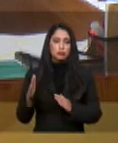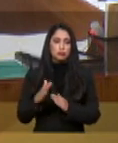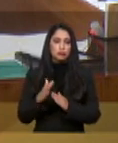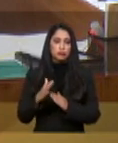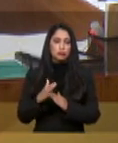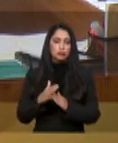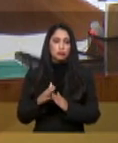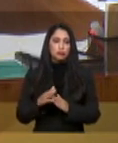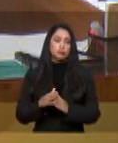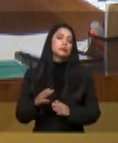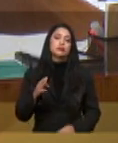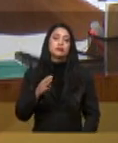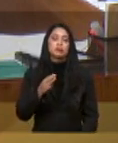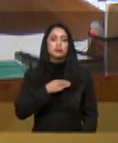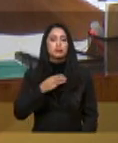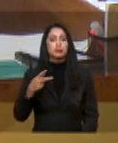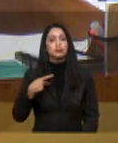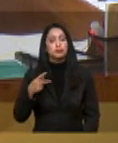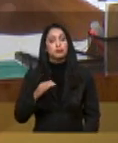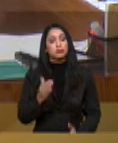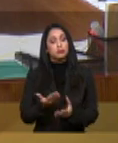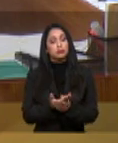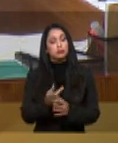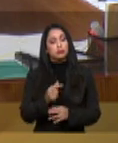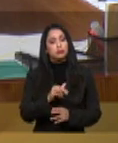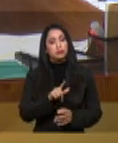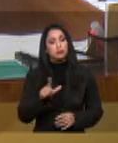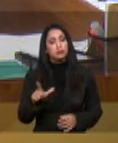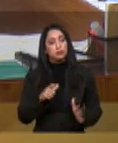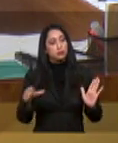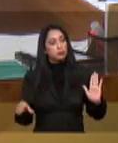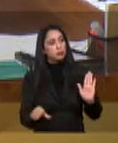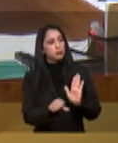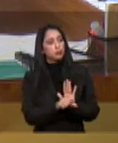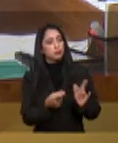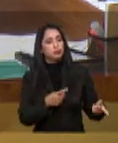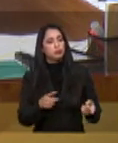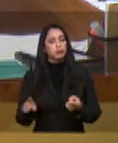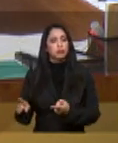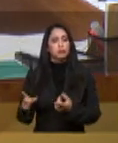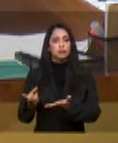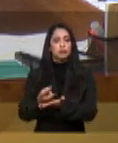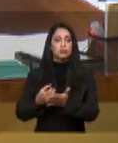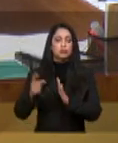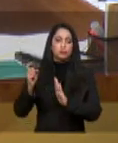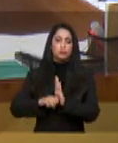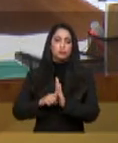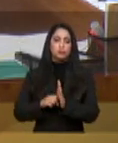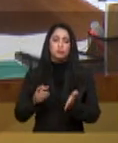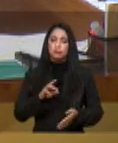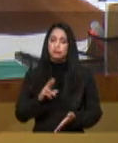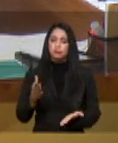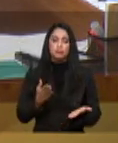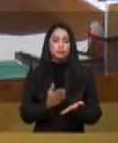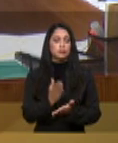atuação do Ministério Público para a propositura da ação penal pública pela prática de crimes contra a ordem tributária, improcedência da